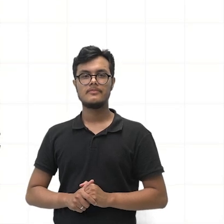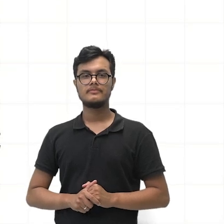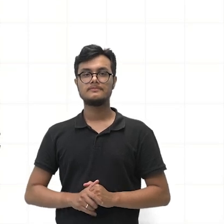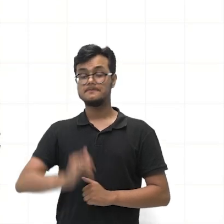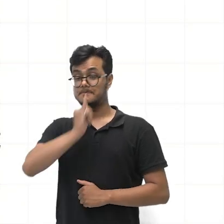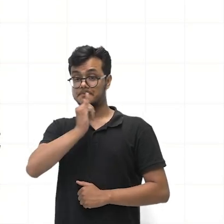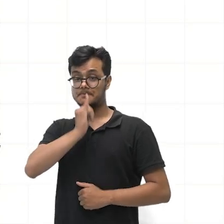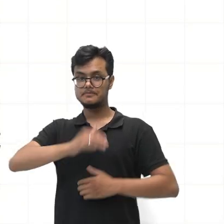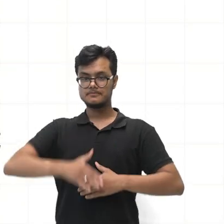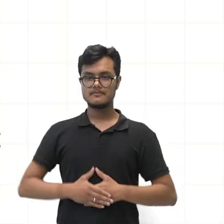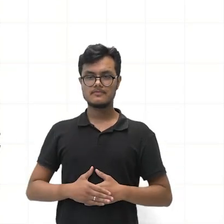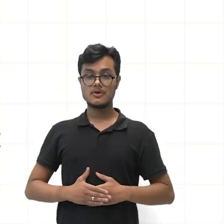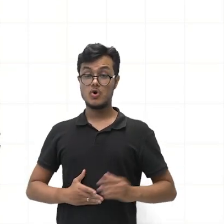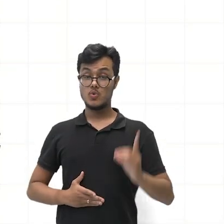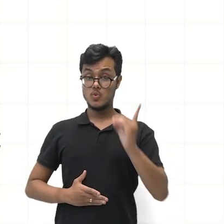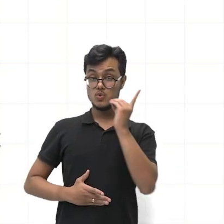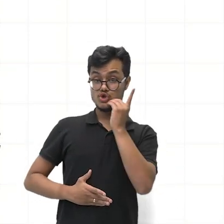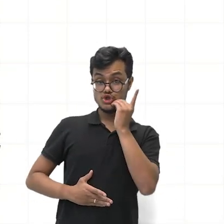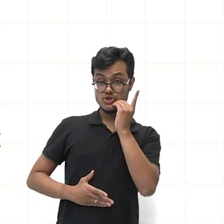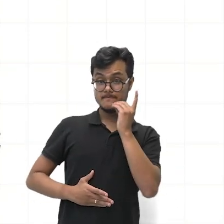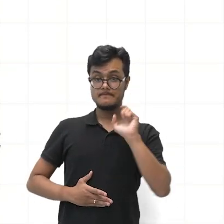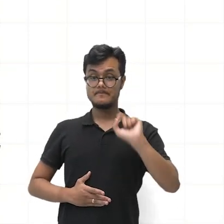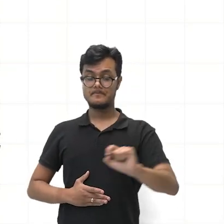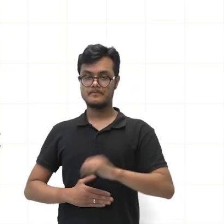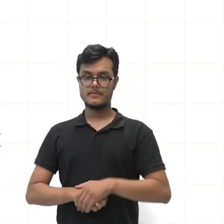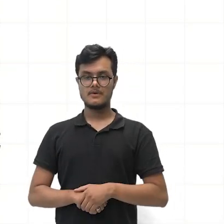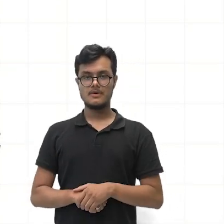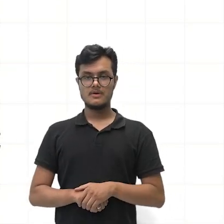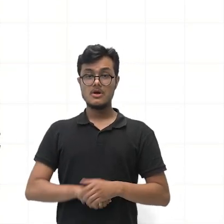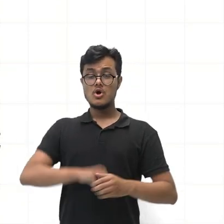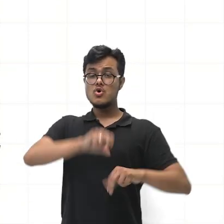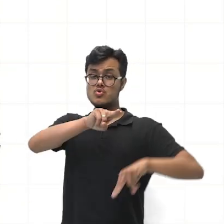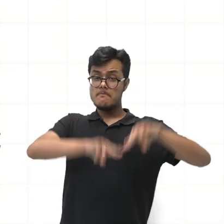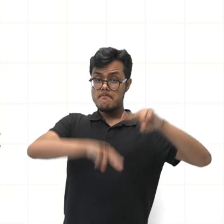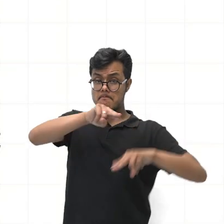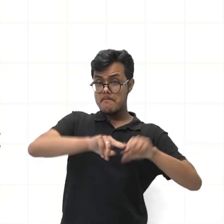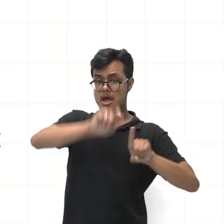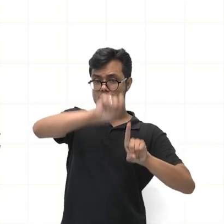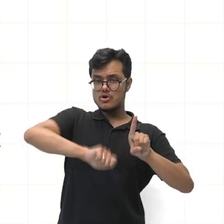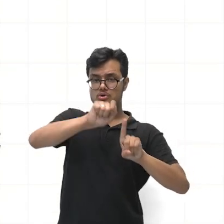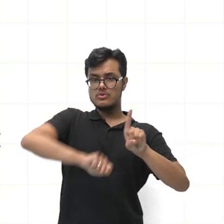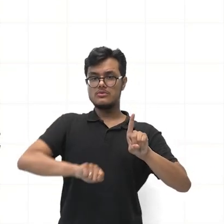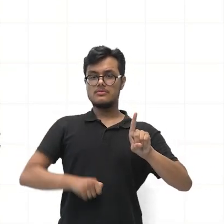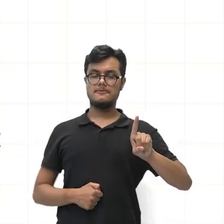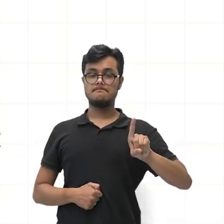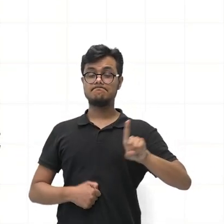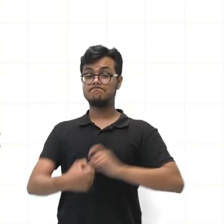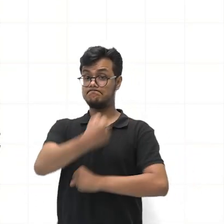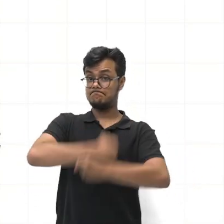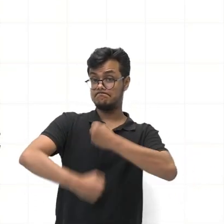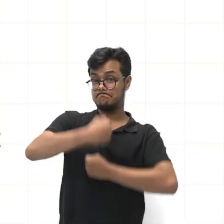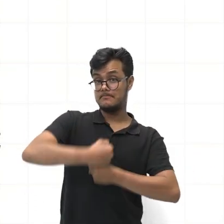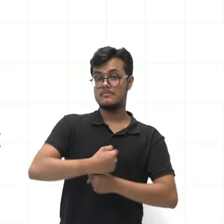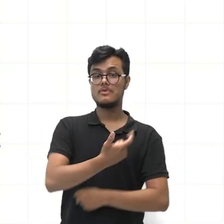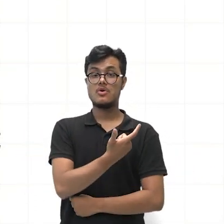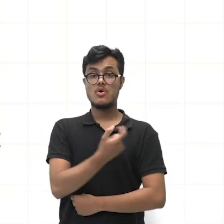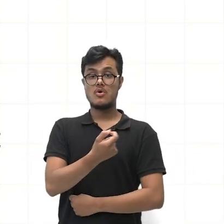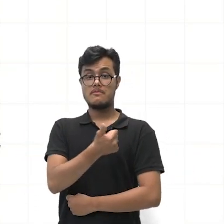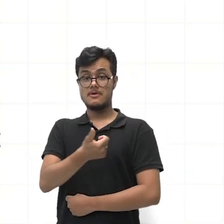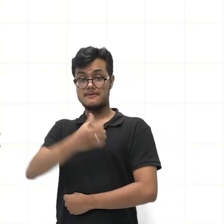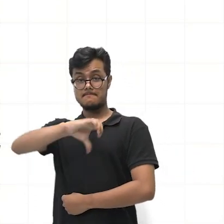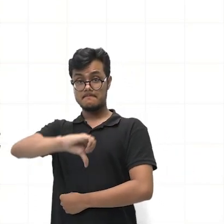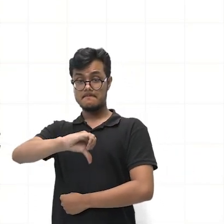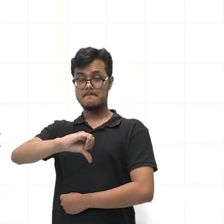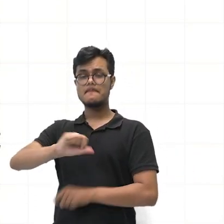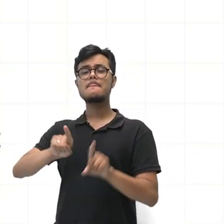tempo foi esse? Foi entre junho de 2019 e